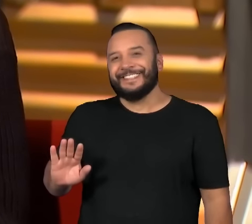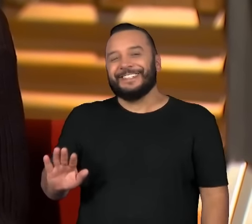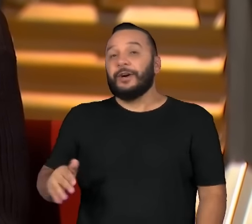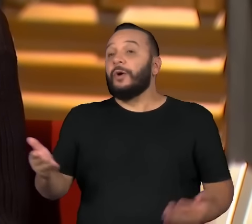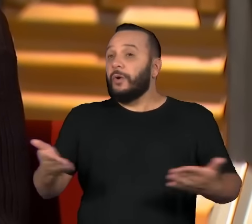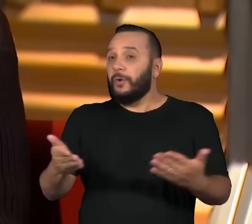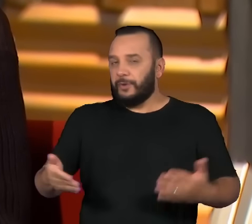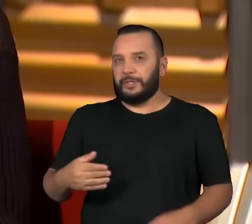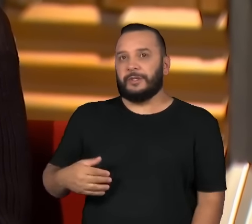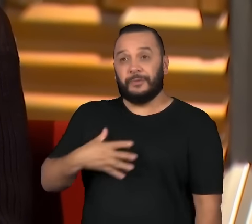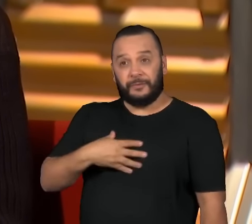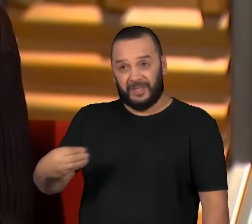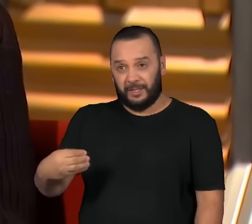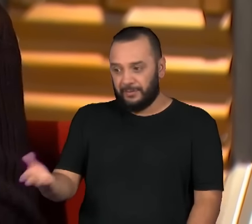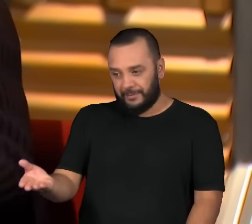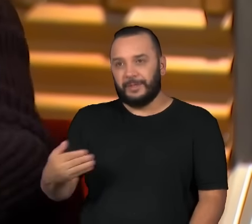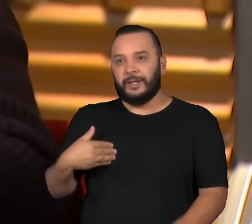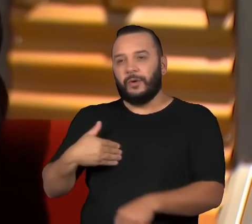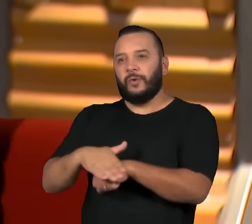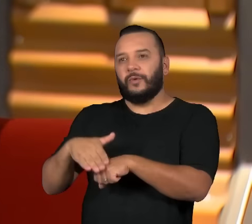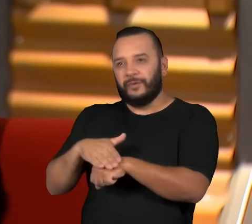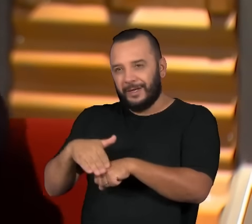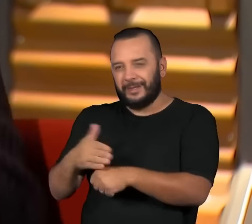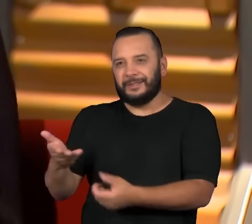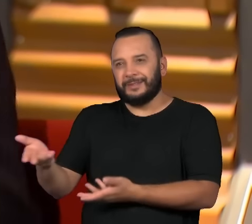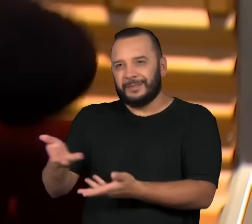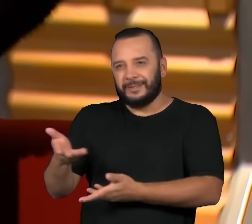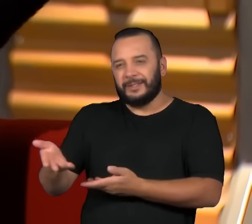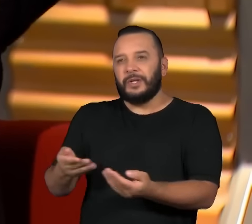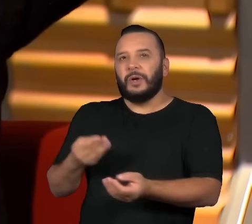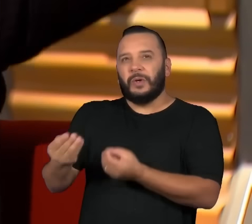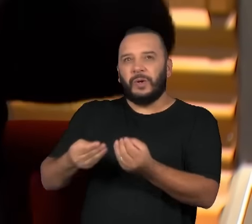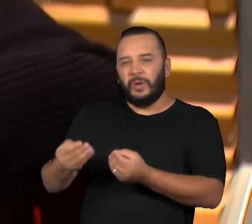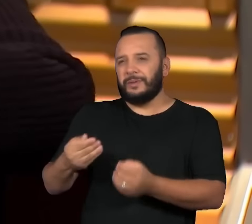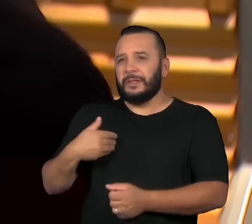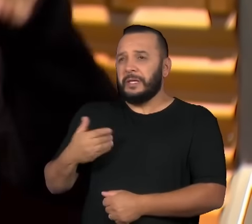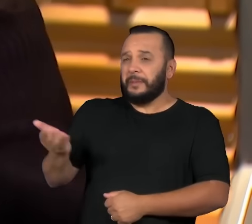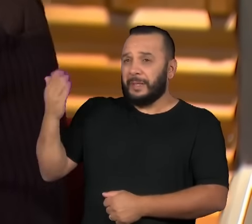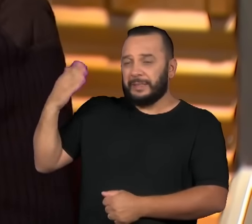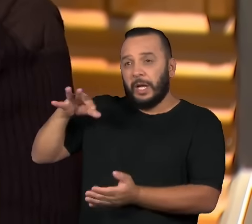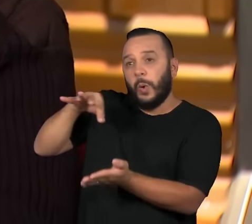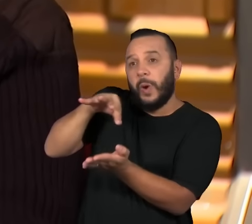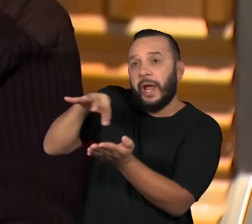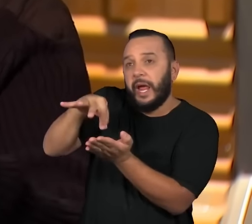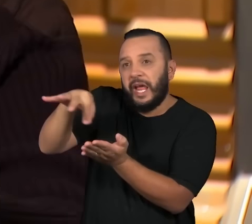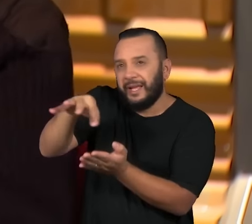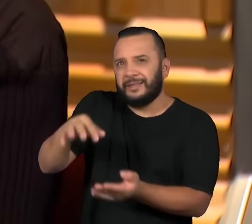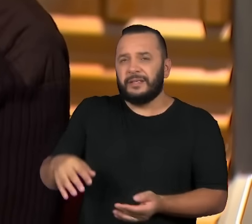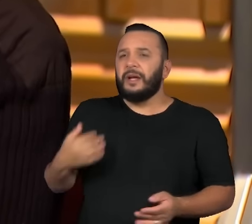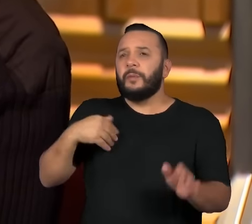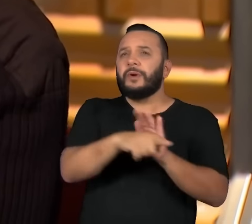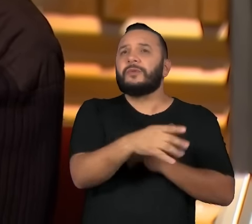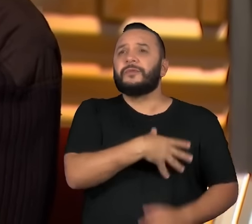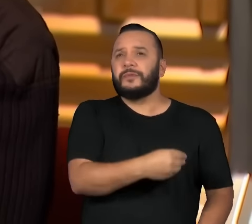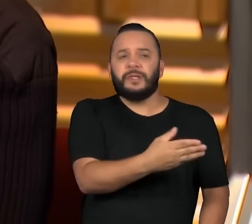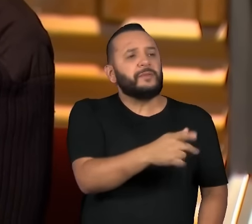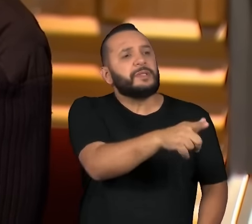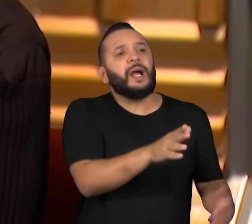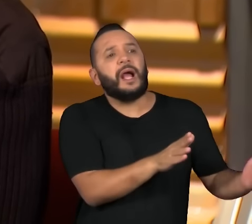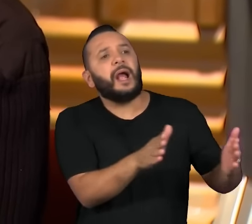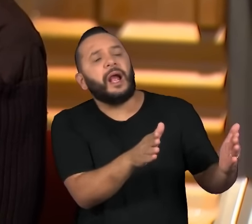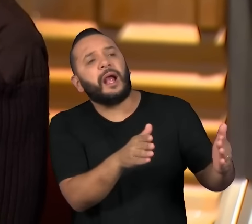discussões calorosas, assim, sobre isso, sobre o Waze, ou sobre, sei lá... na minha época não tinha essa... Assim, eu pergunto pra minha filha, qual caminho que você usou